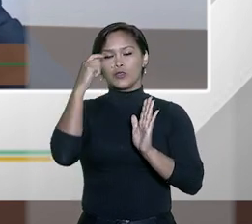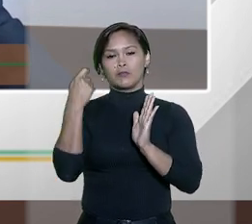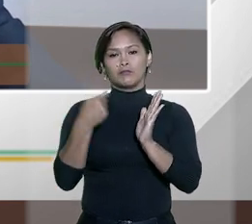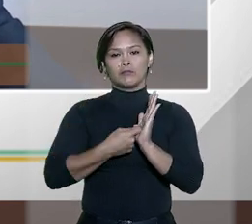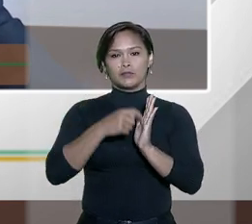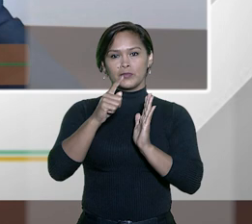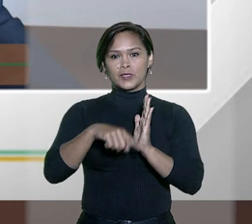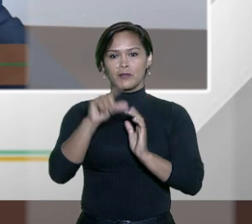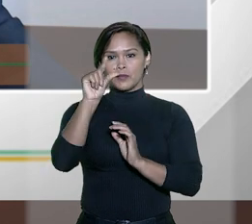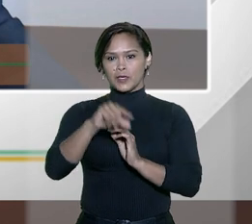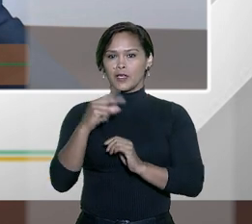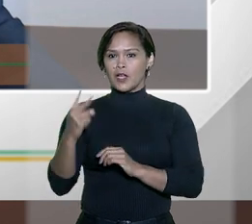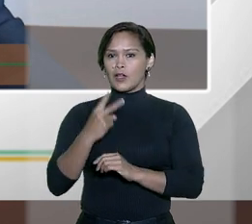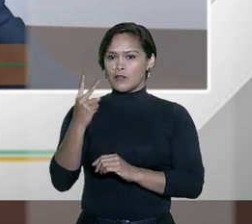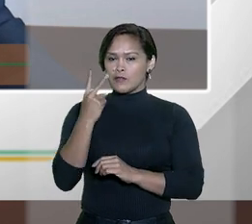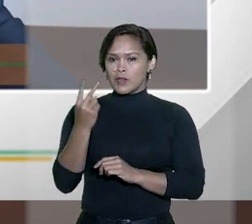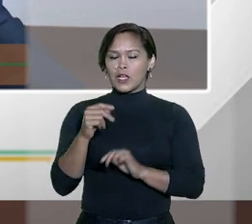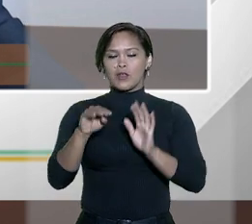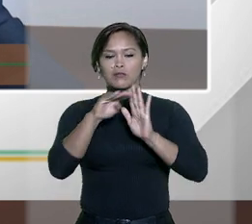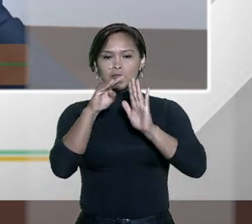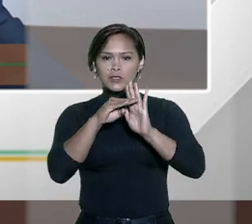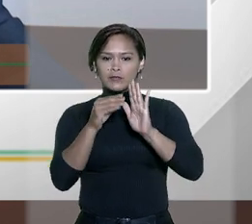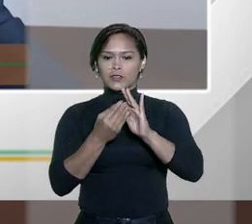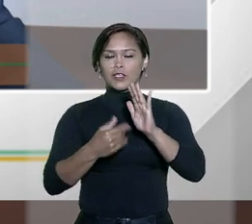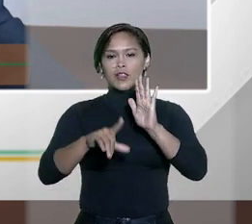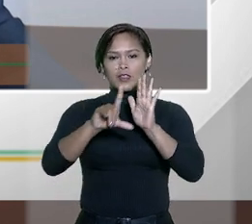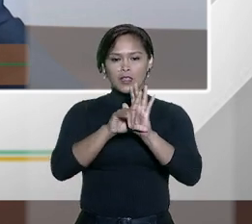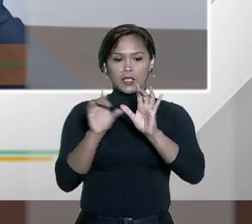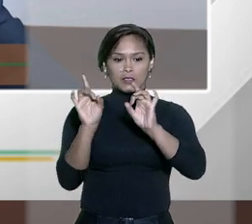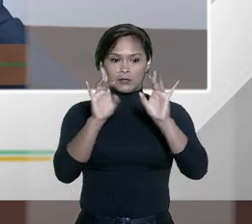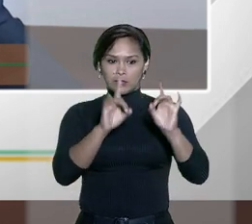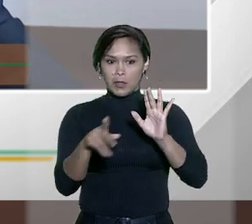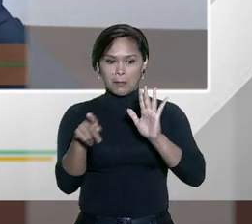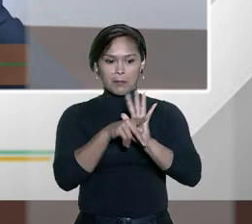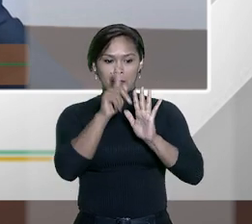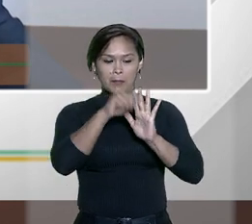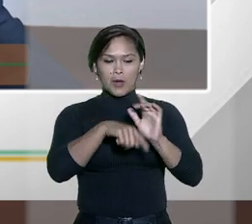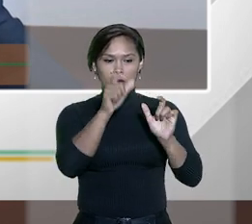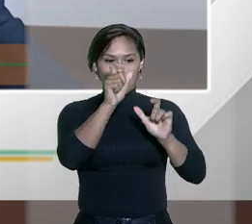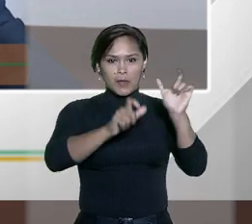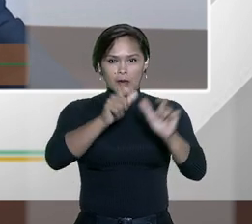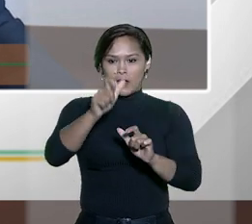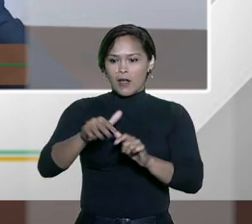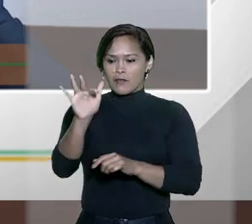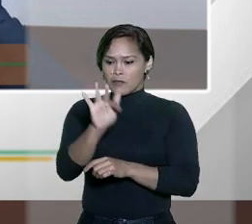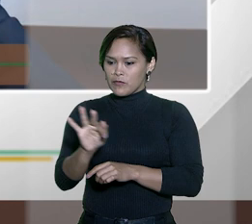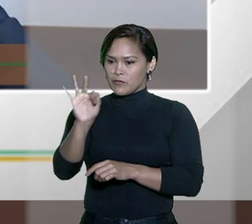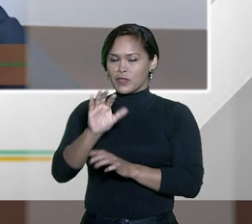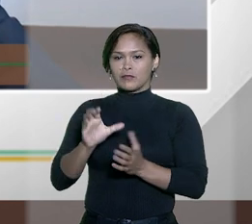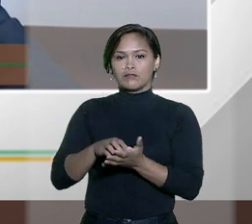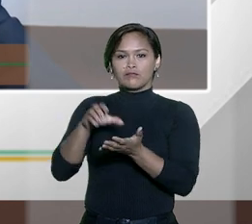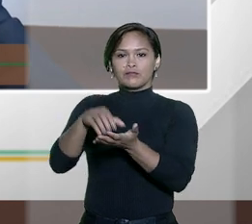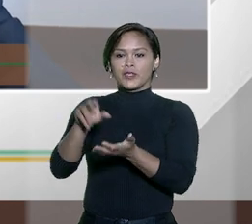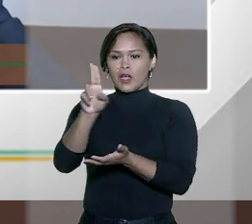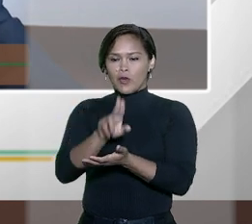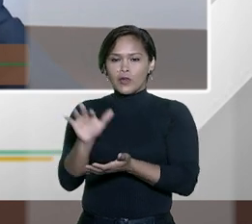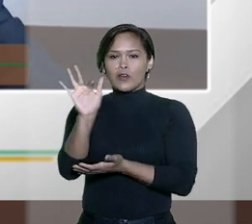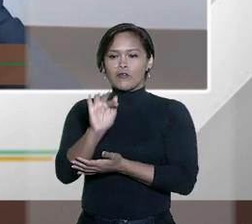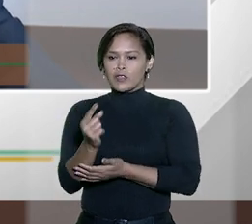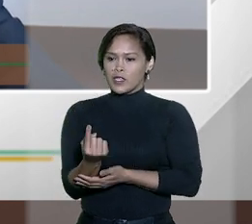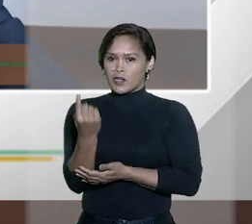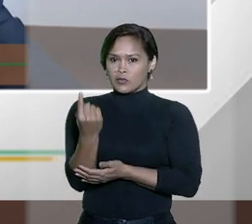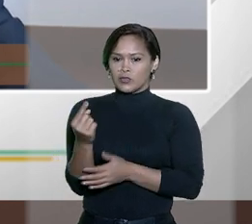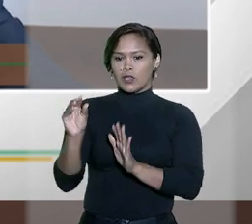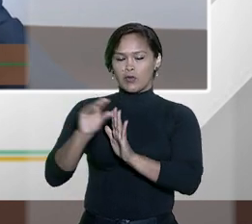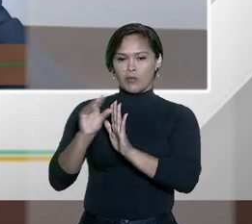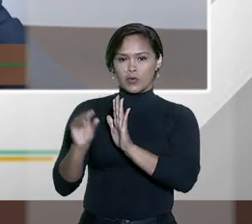obrigações de pequeno valor, enfim, definidas em lei, uma lei específica de cada ente federativo. A União Federal tem